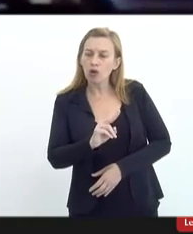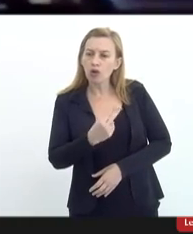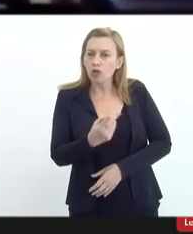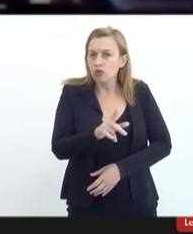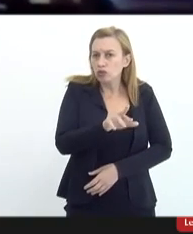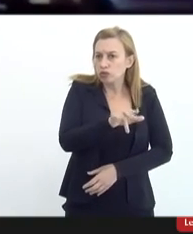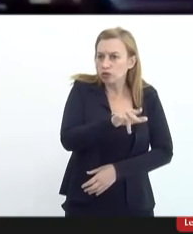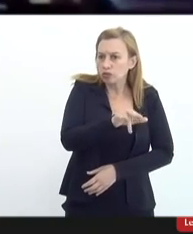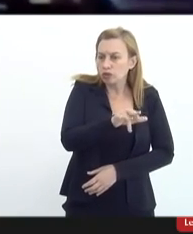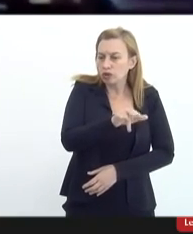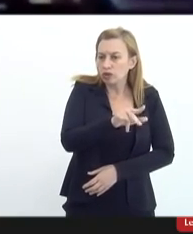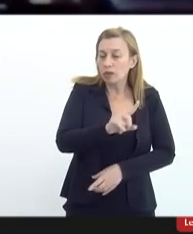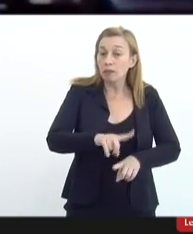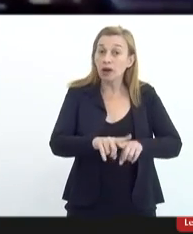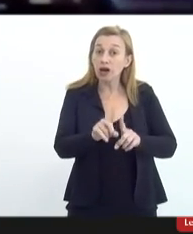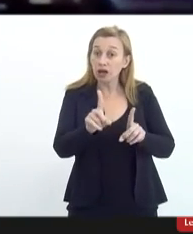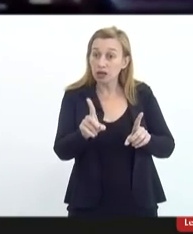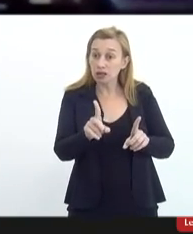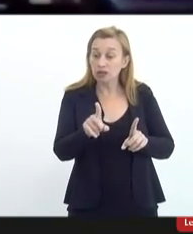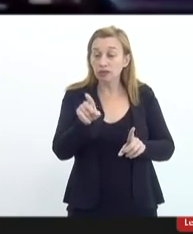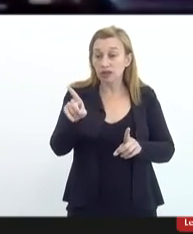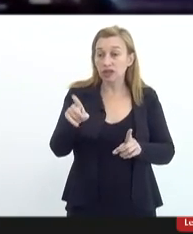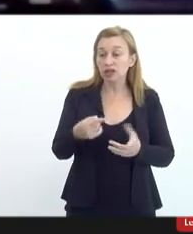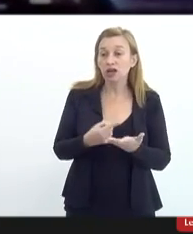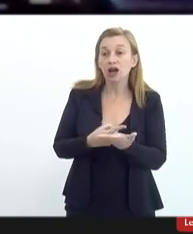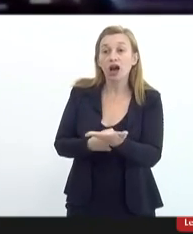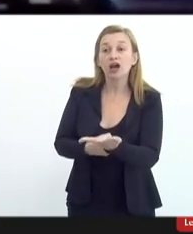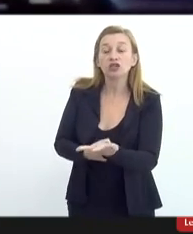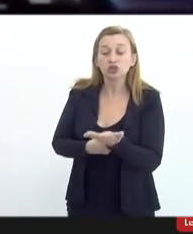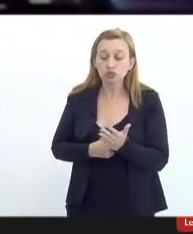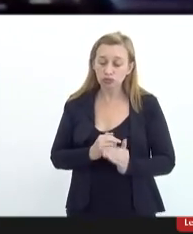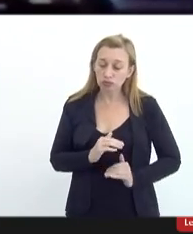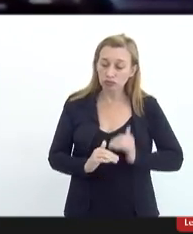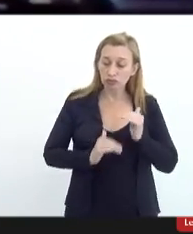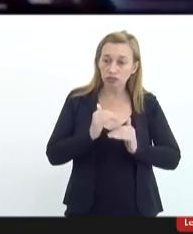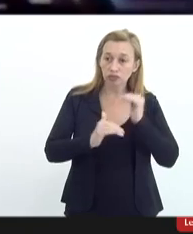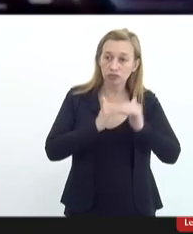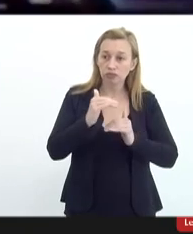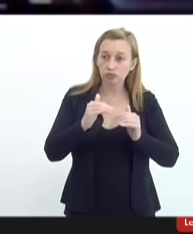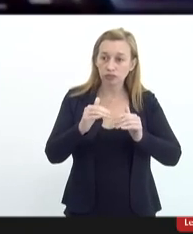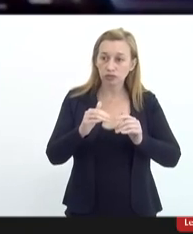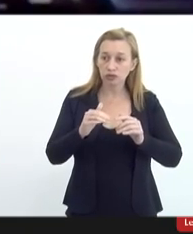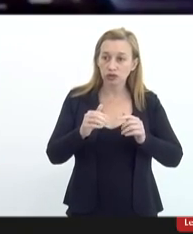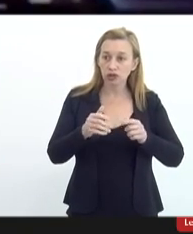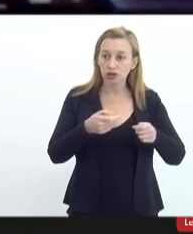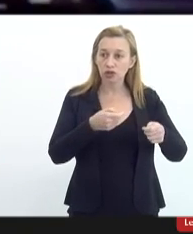como aquele que nos ajuda a crescer e a dominar.